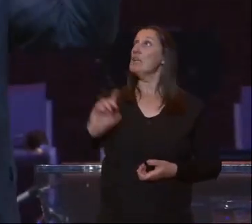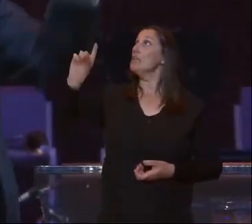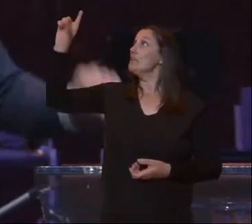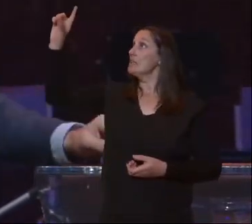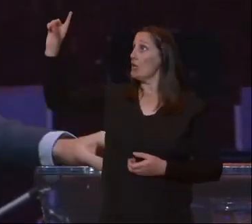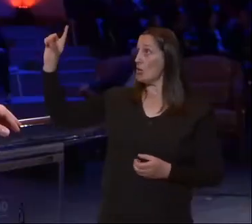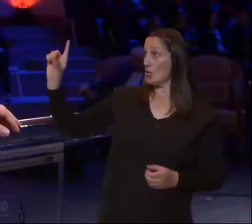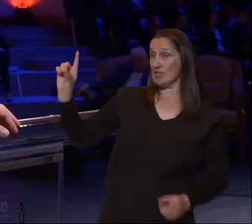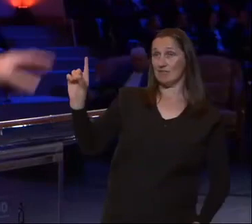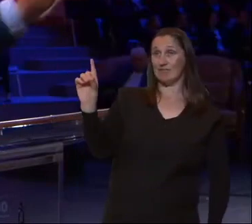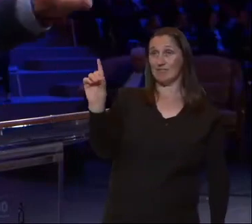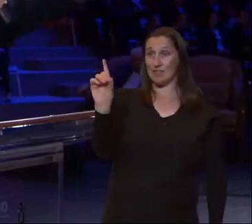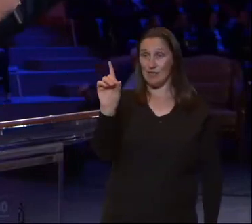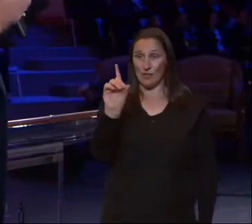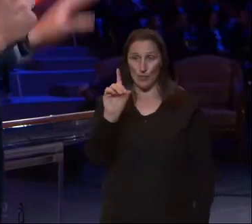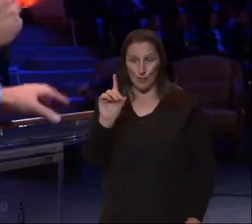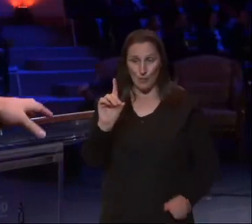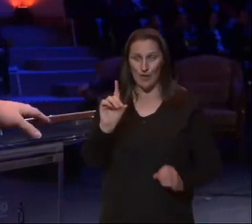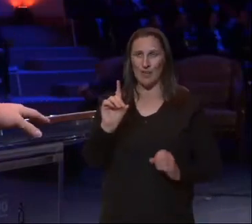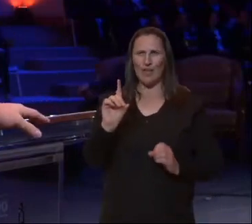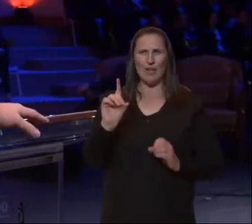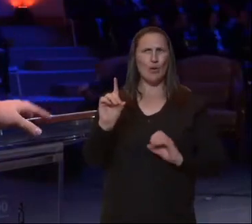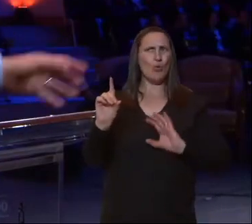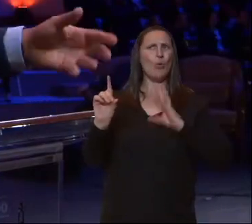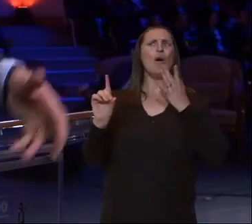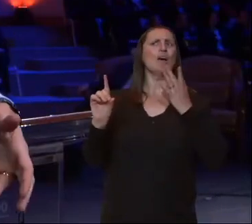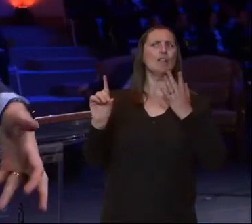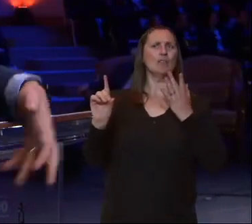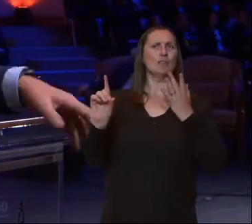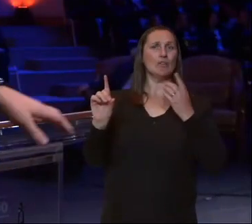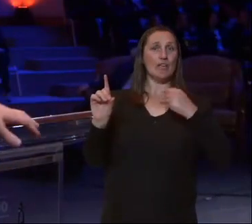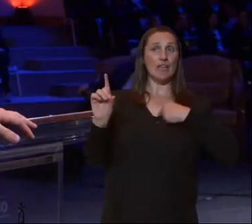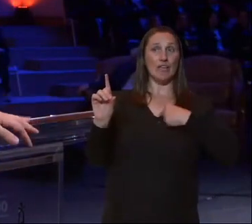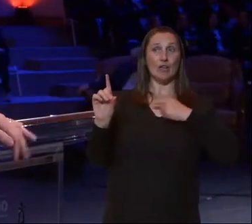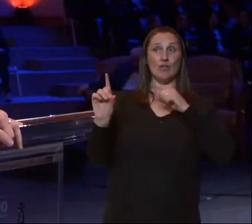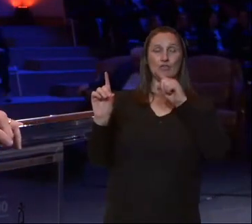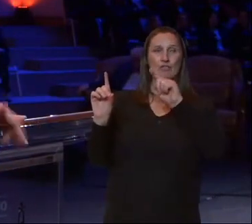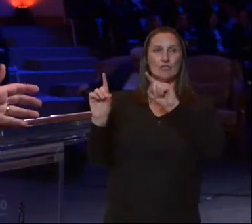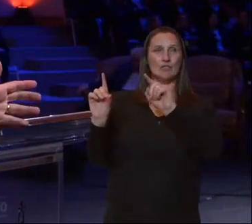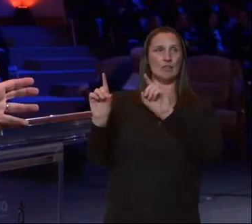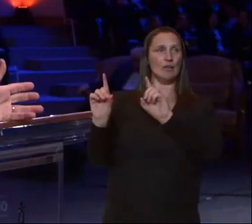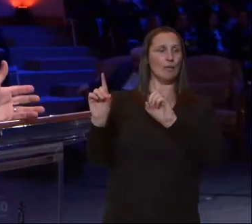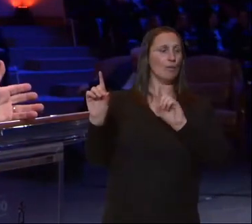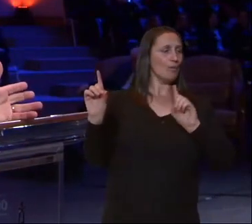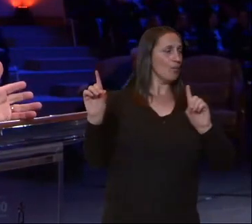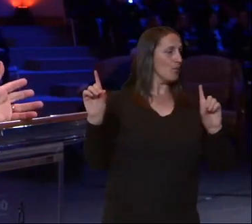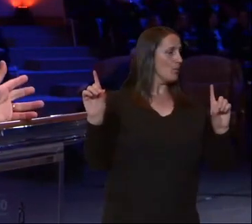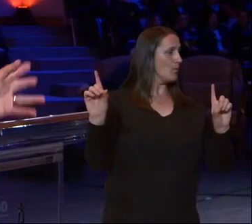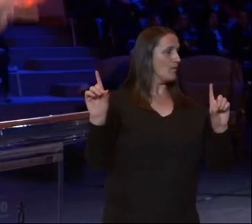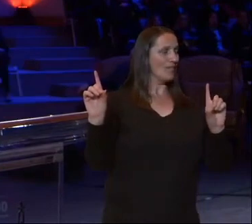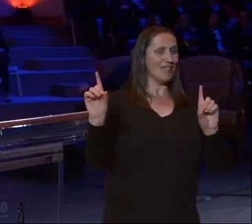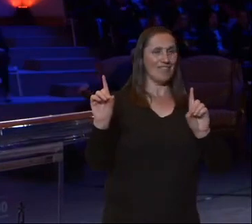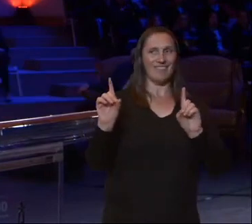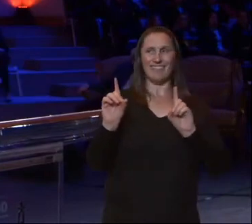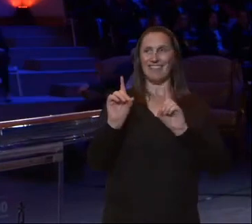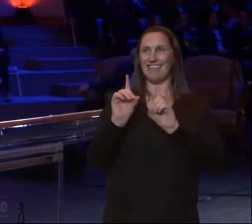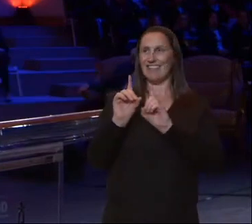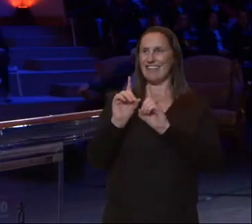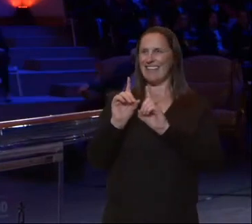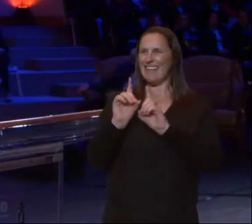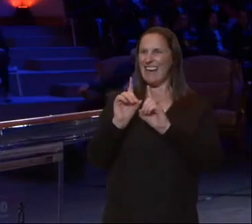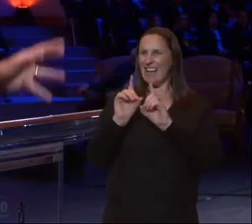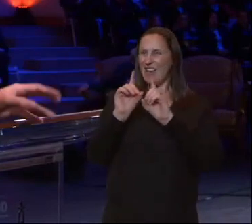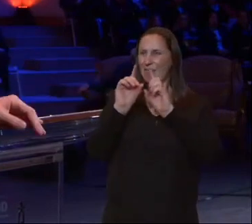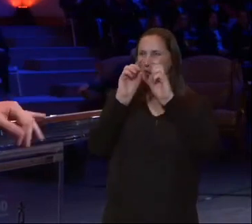estamos longe dele, quando nem o procurávamos. Ele fez assim com os magos do Oriente que foram atrás de Jesus porque